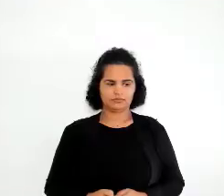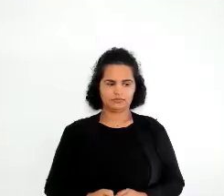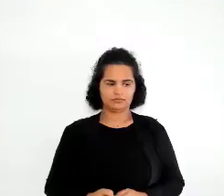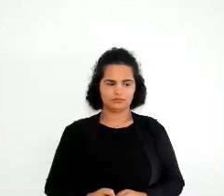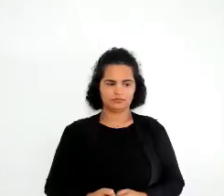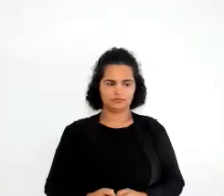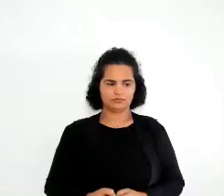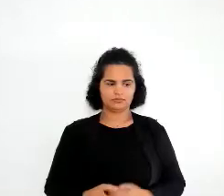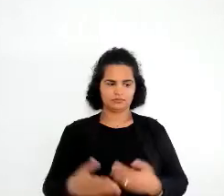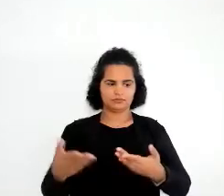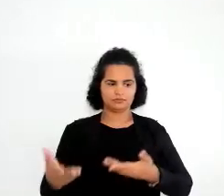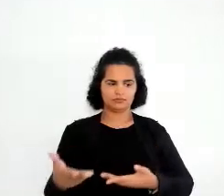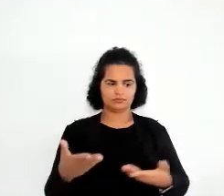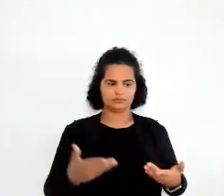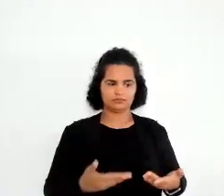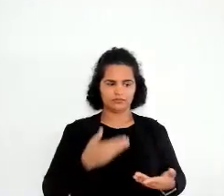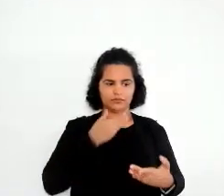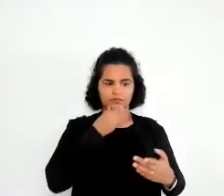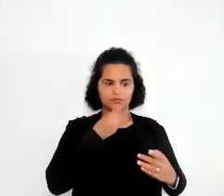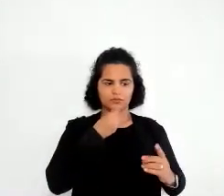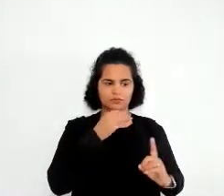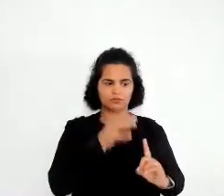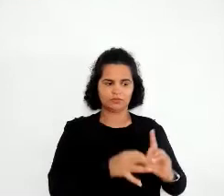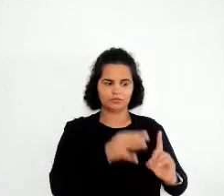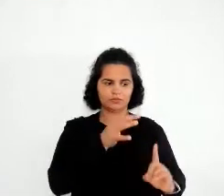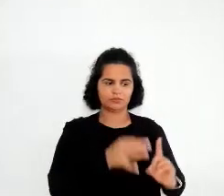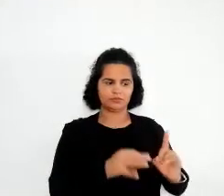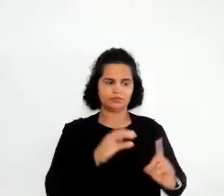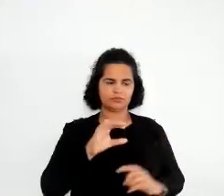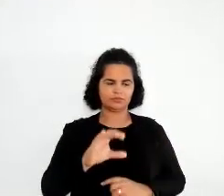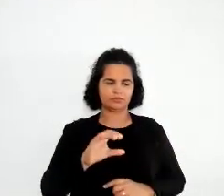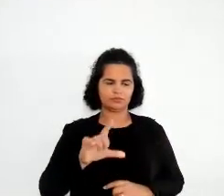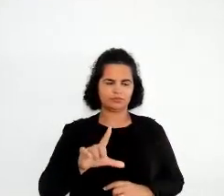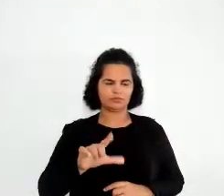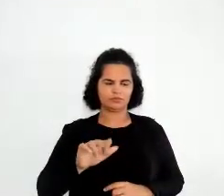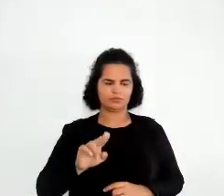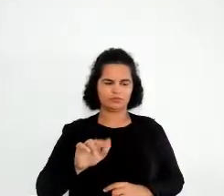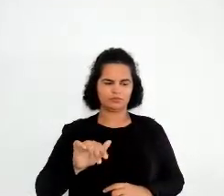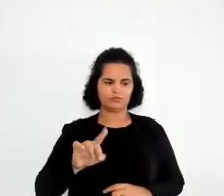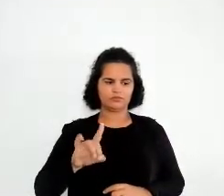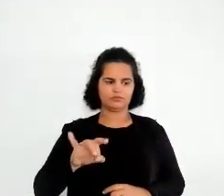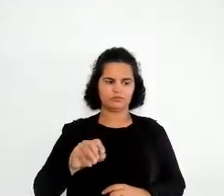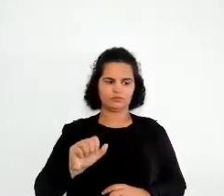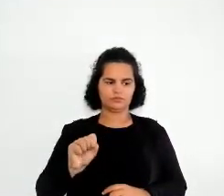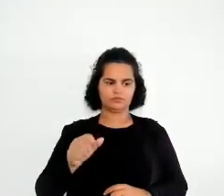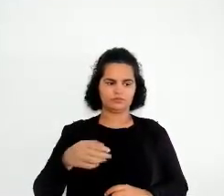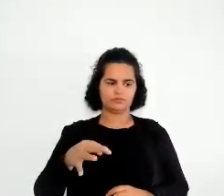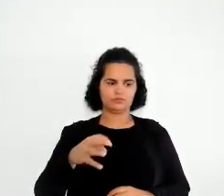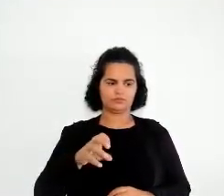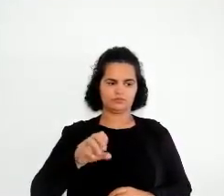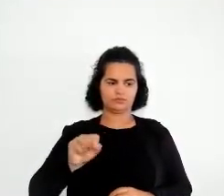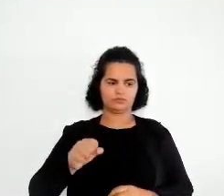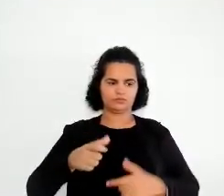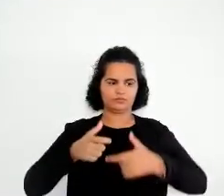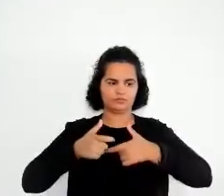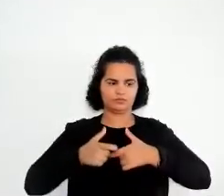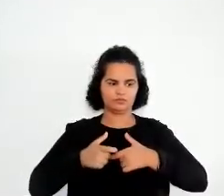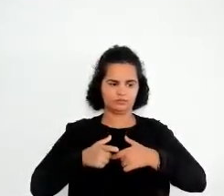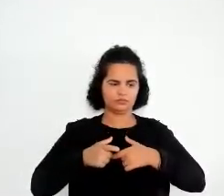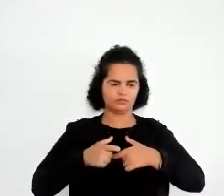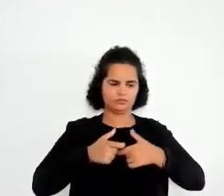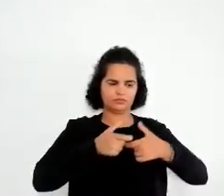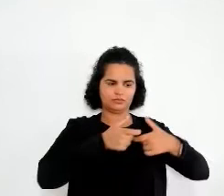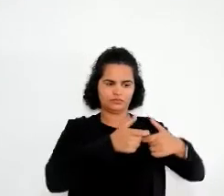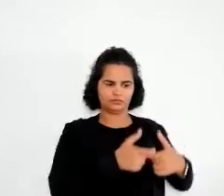Convido o desembargador Cláudio Santos para fazer a entrega da medalha Valor Judiciário à Sua